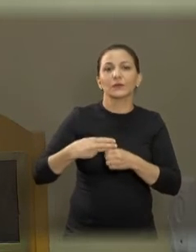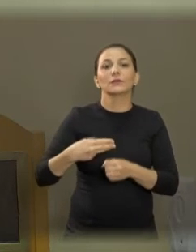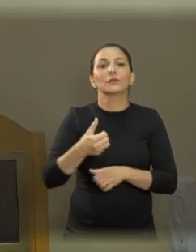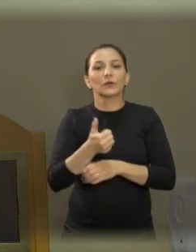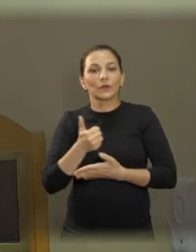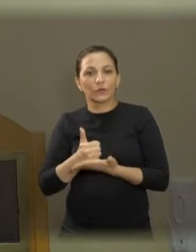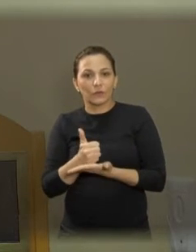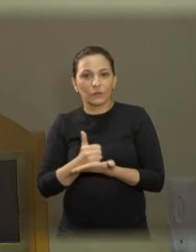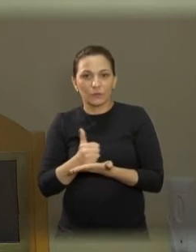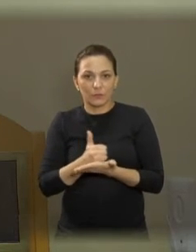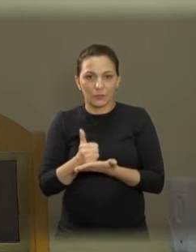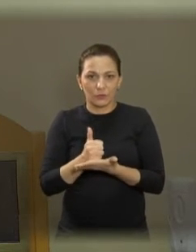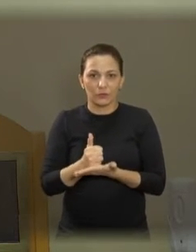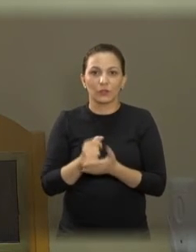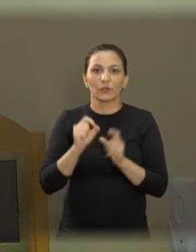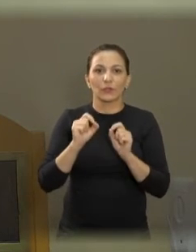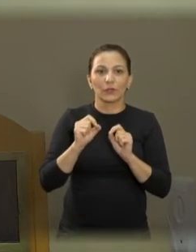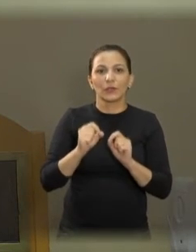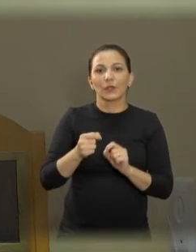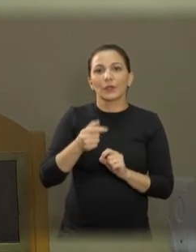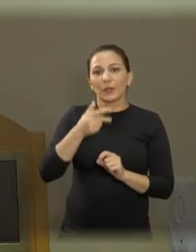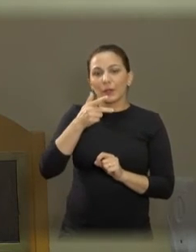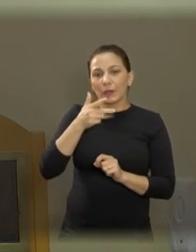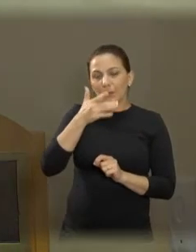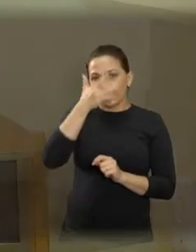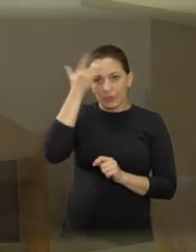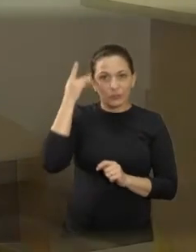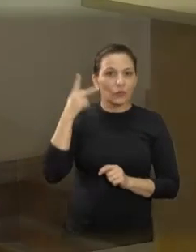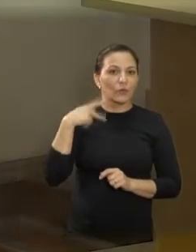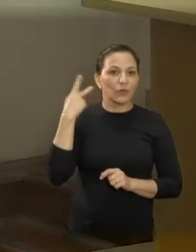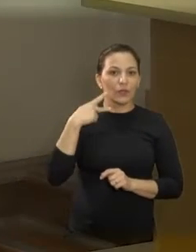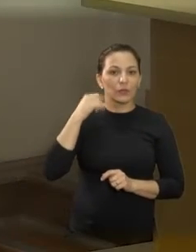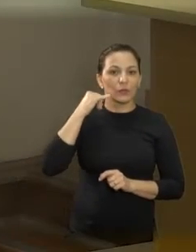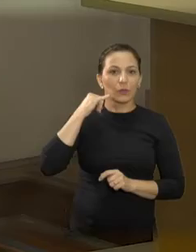receber o vereador Jefferson Yachuda.